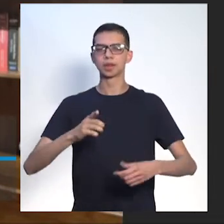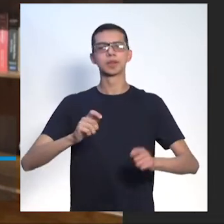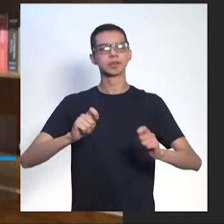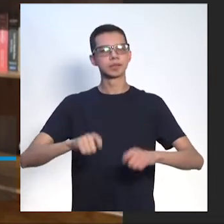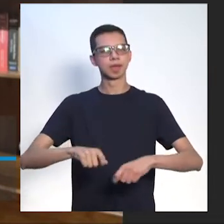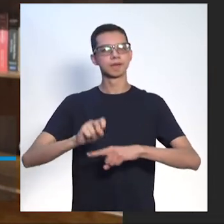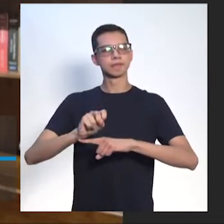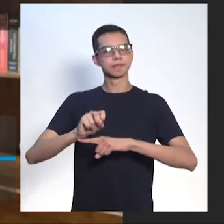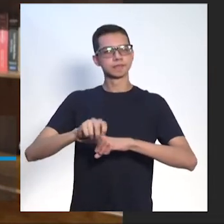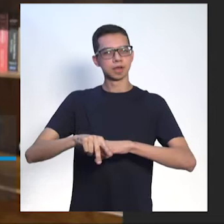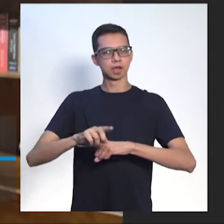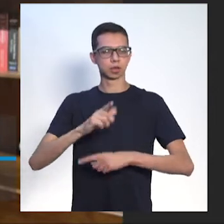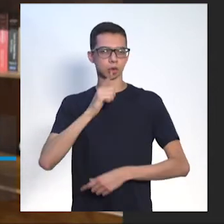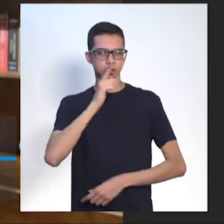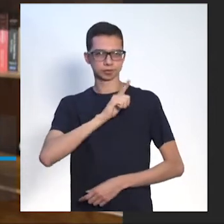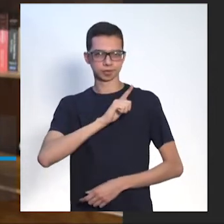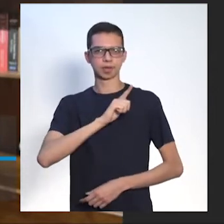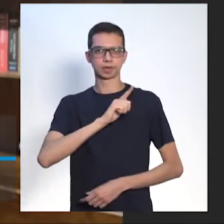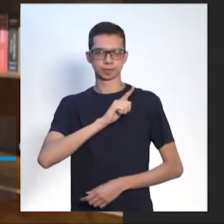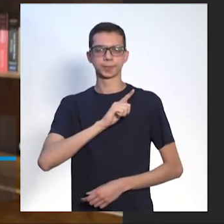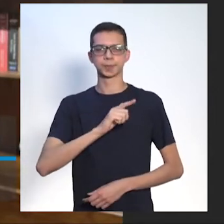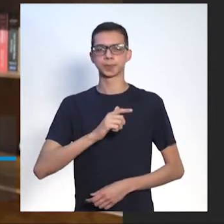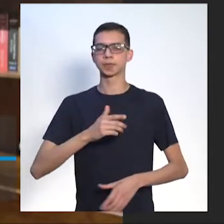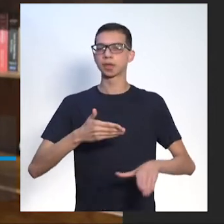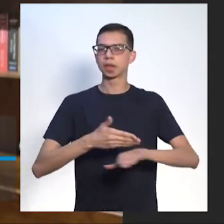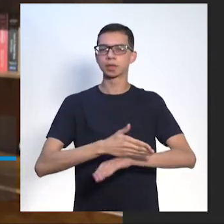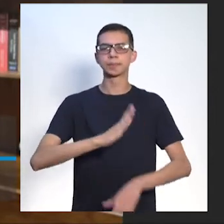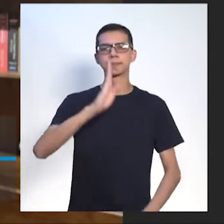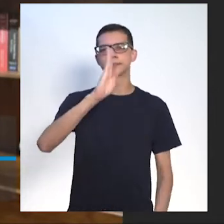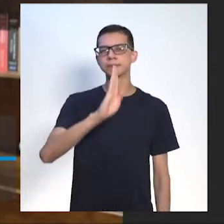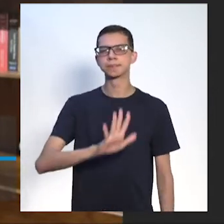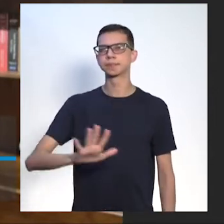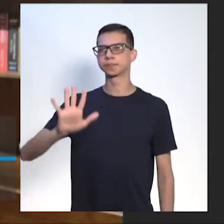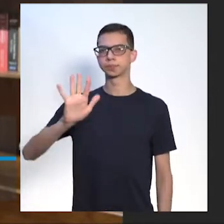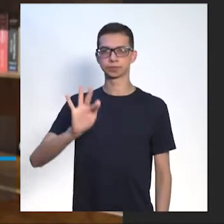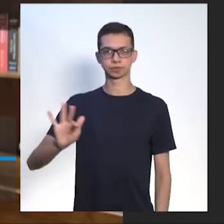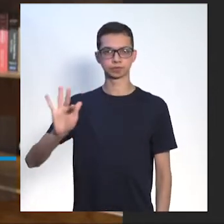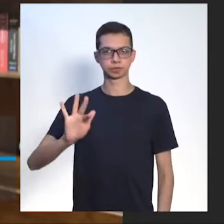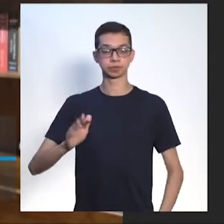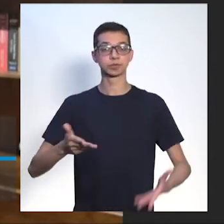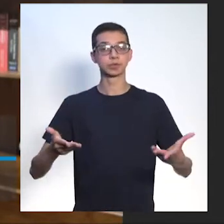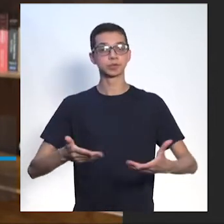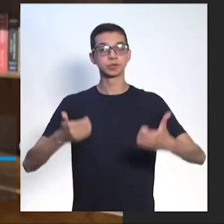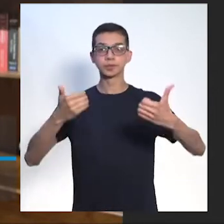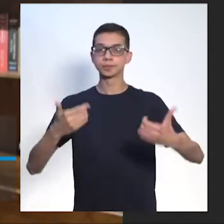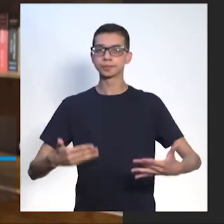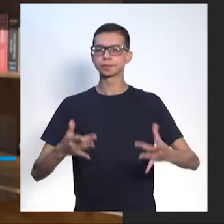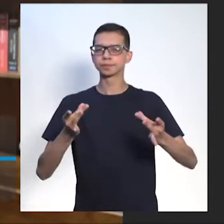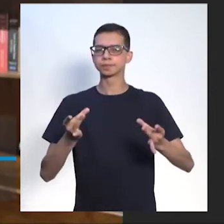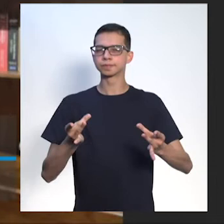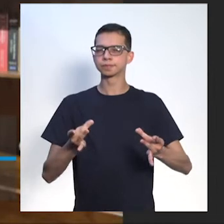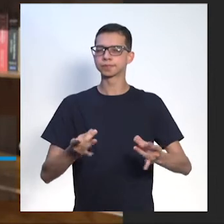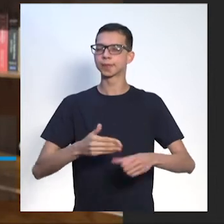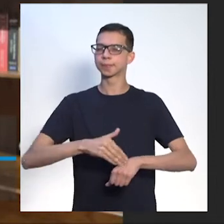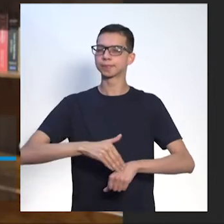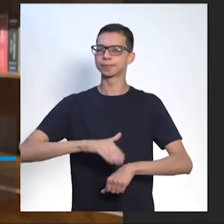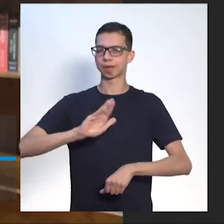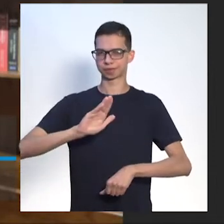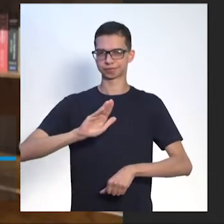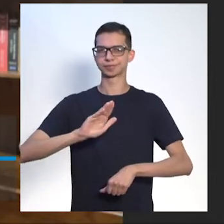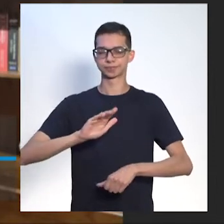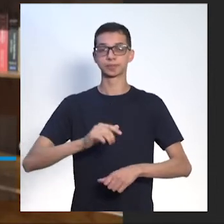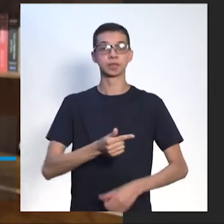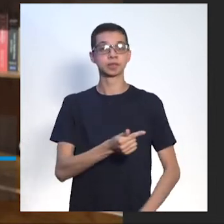condições de entrar em faculdades do Brasil todo, não é isso? Então, hoje nós vamos falar um pouquinho mais. Mas eu queria começar discutindo uma coisa que saiu